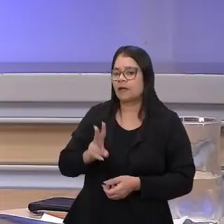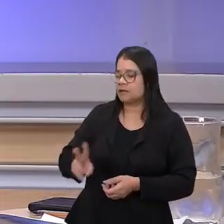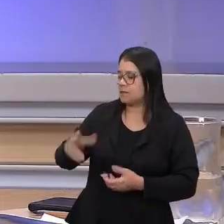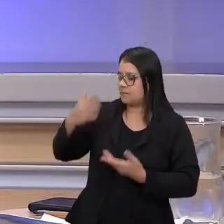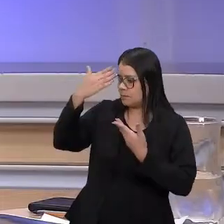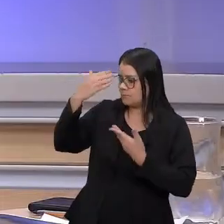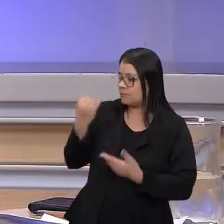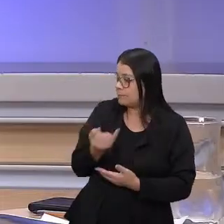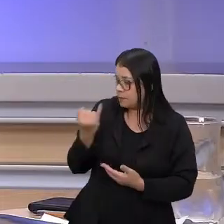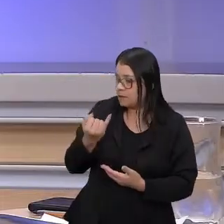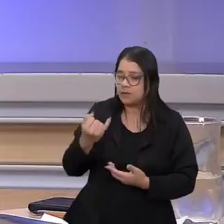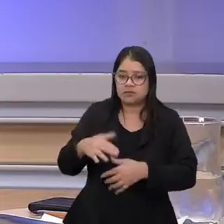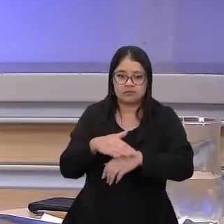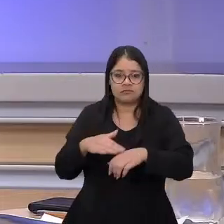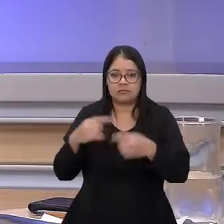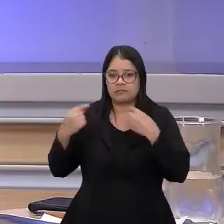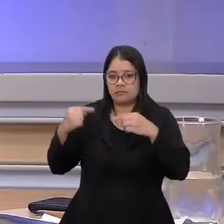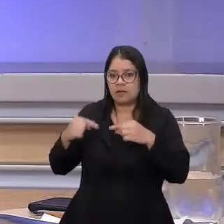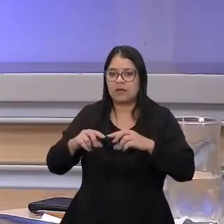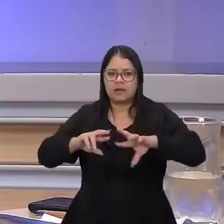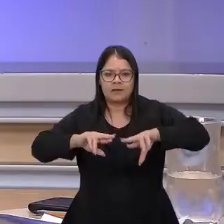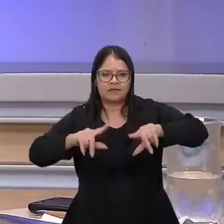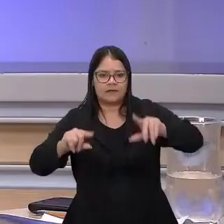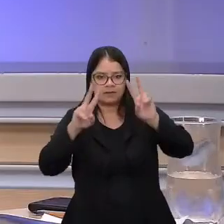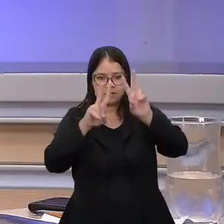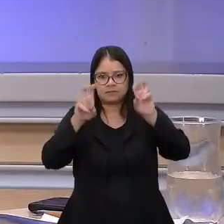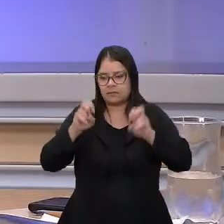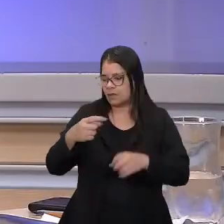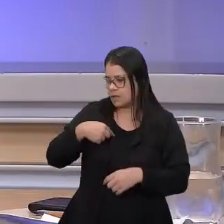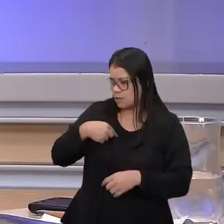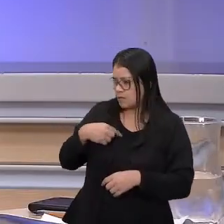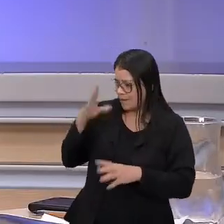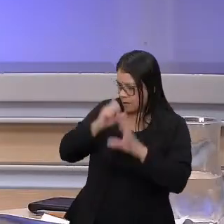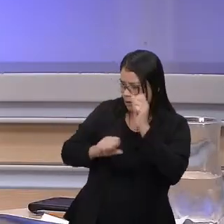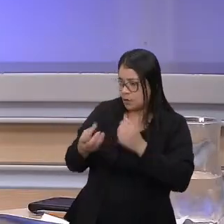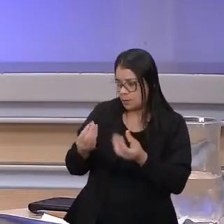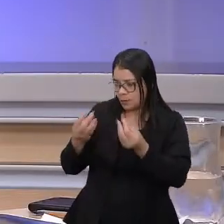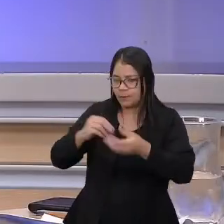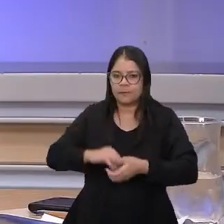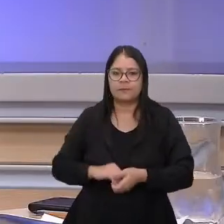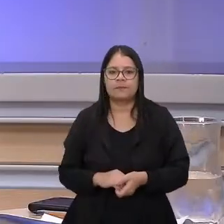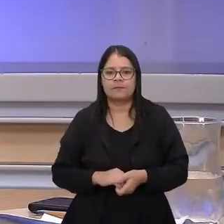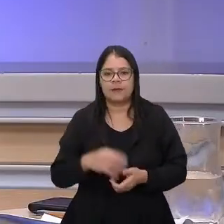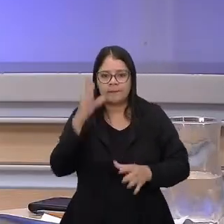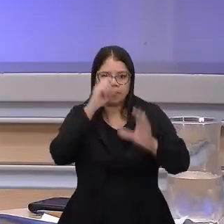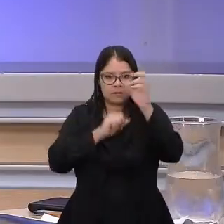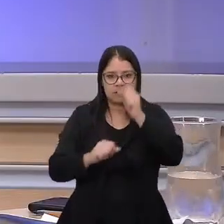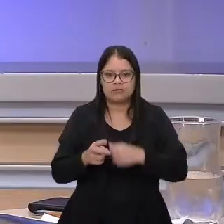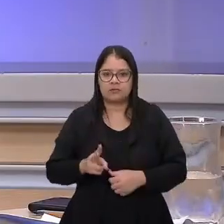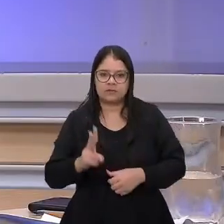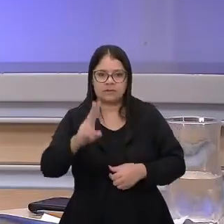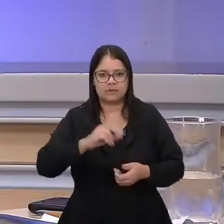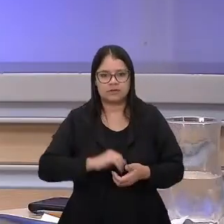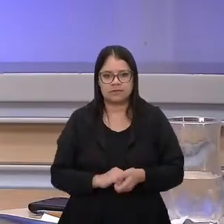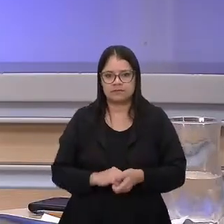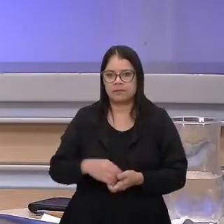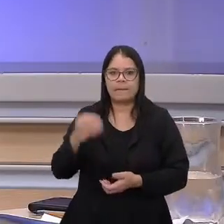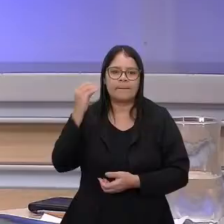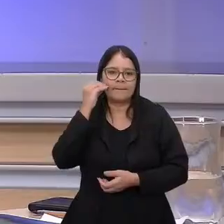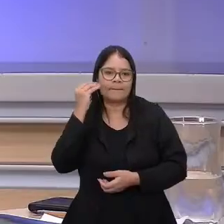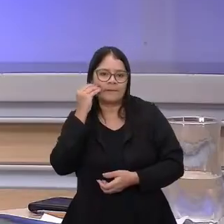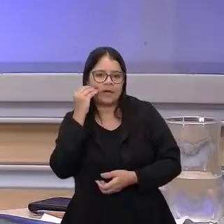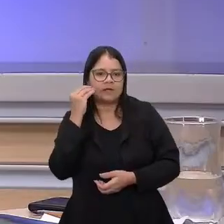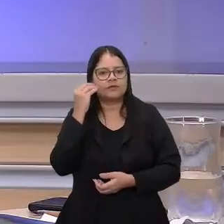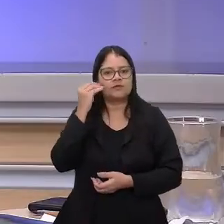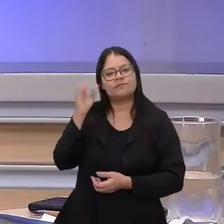gratificante a gente estar discutindo sobre diversos assuntos e que eu vou também aprendendo bastante, né? Também acaba sendo um aprendizado constante. Queria mandar um beijo para